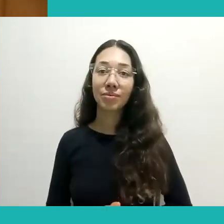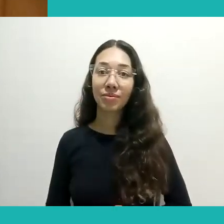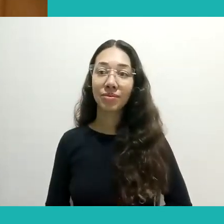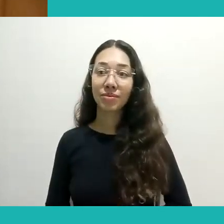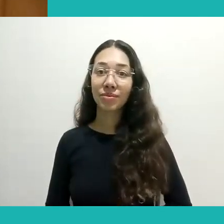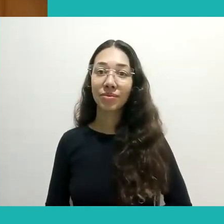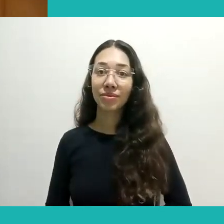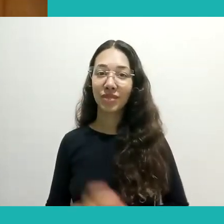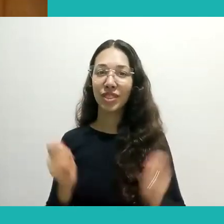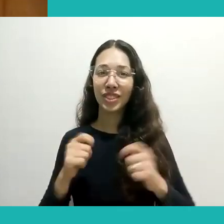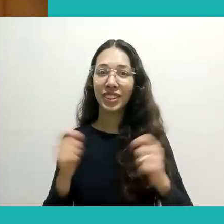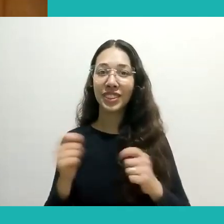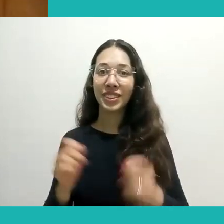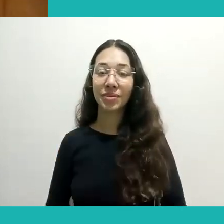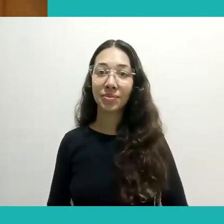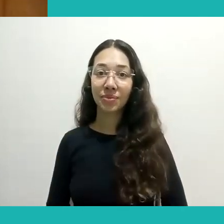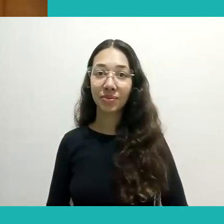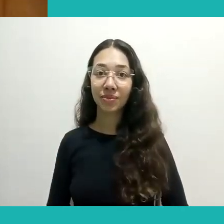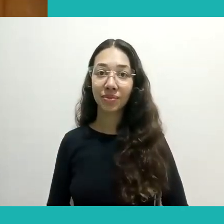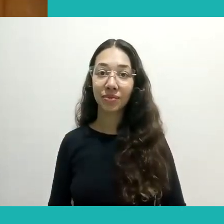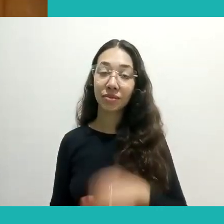Bom, deixa eu afastar.